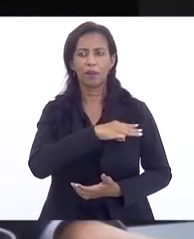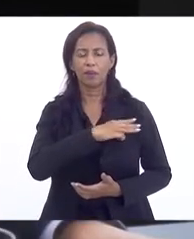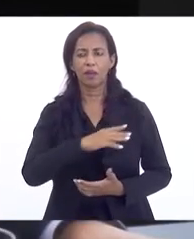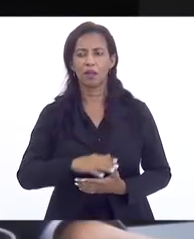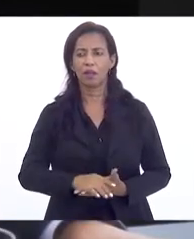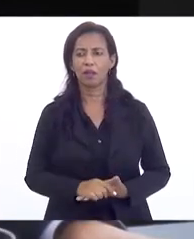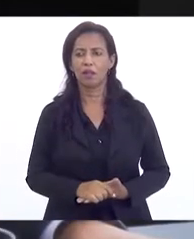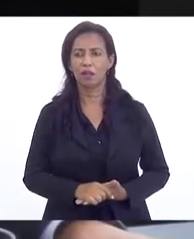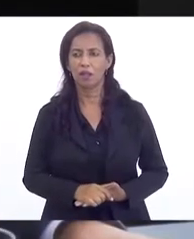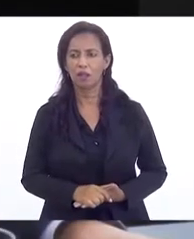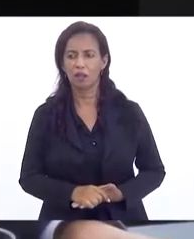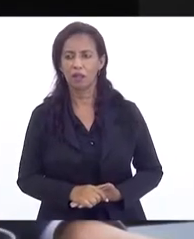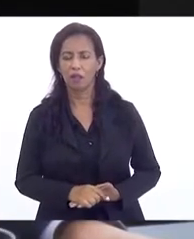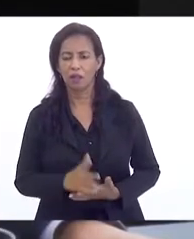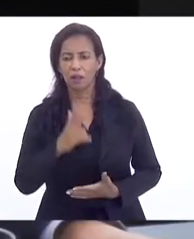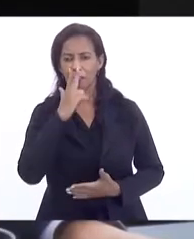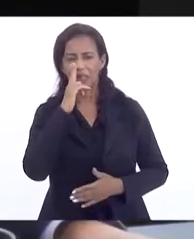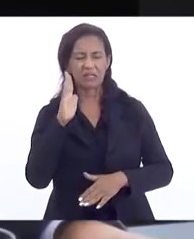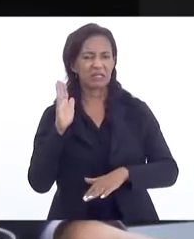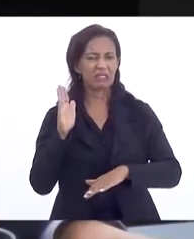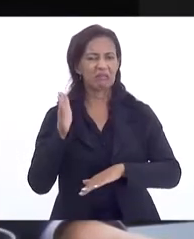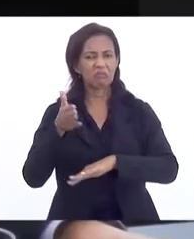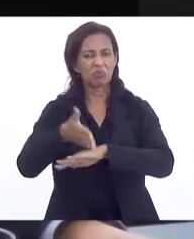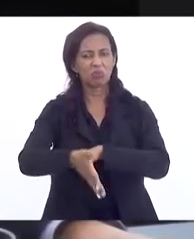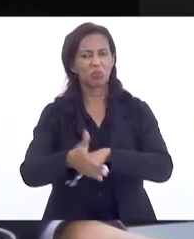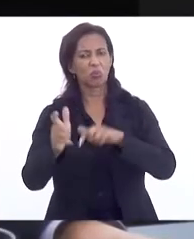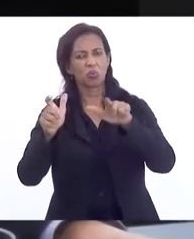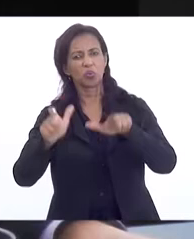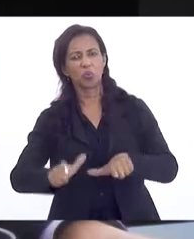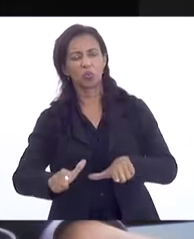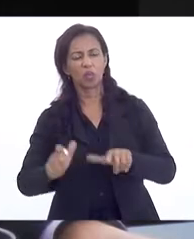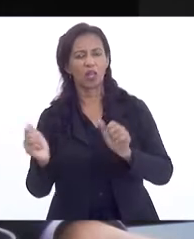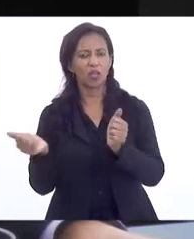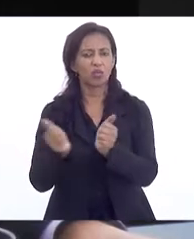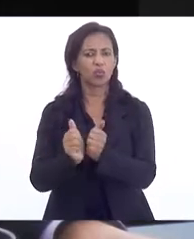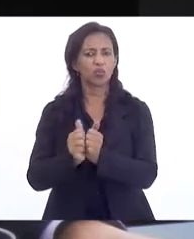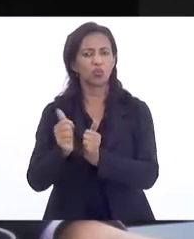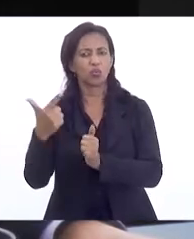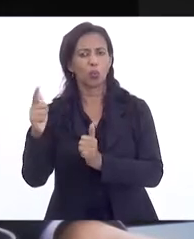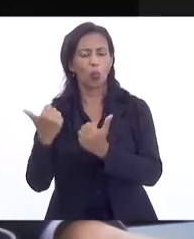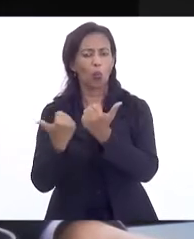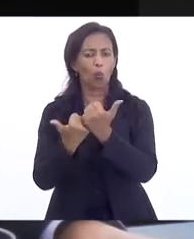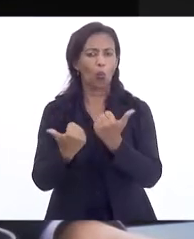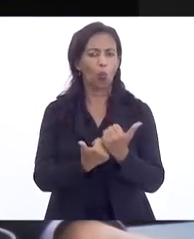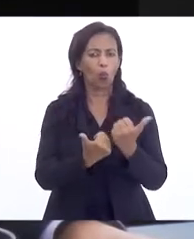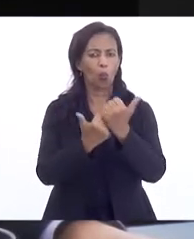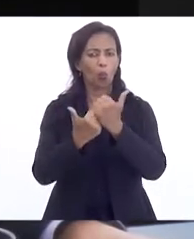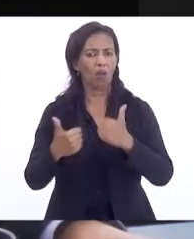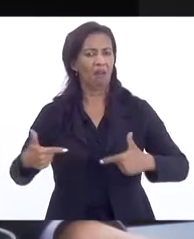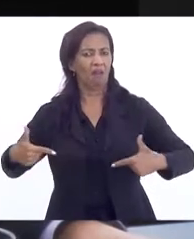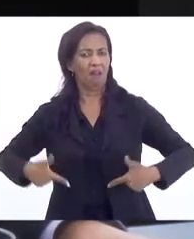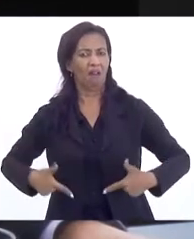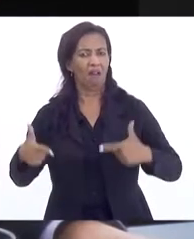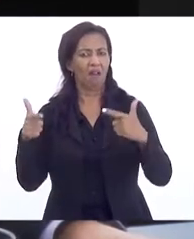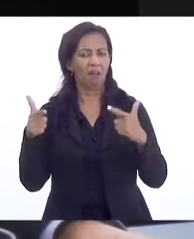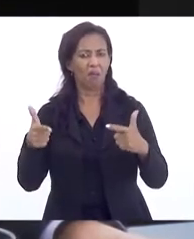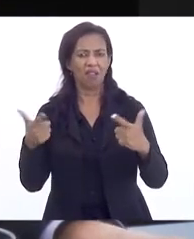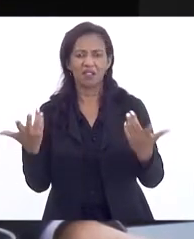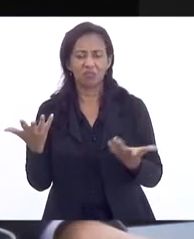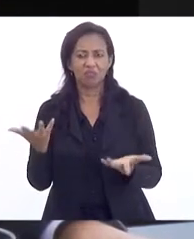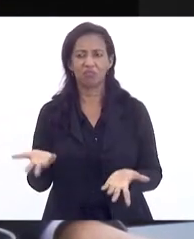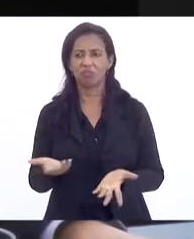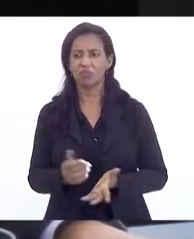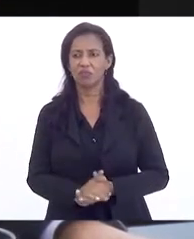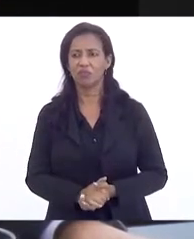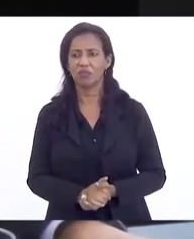eu o não Pinel. Sou. Sim, ele invadiu. É. Isso mesmo. Junto com outros assessores armados. A bancada da bala, né? Meu